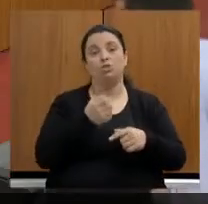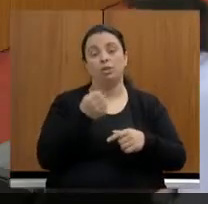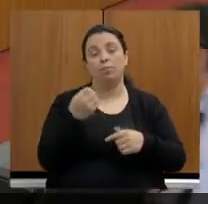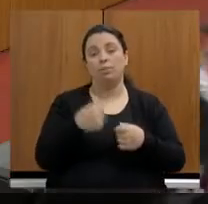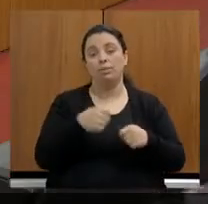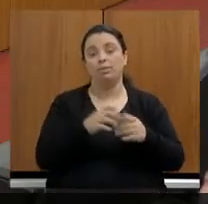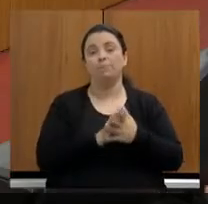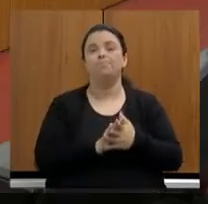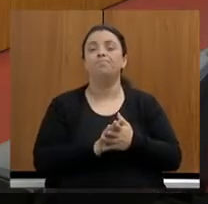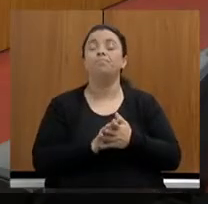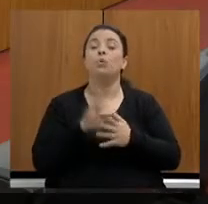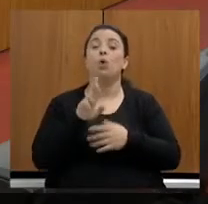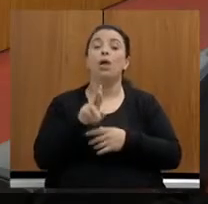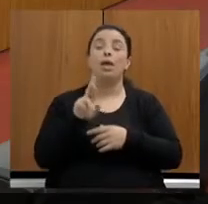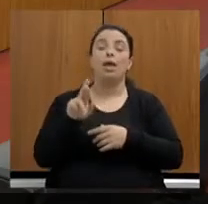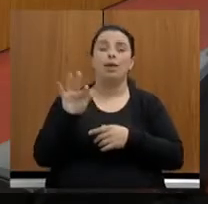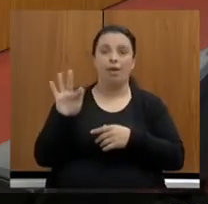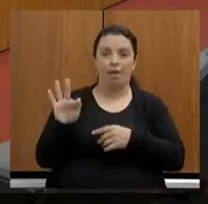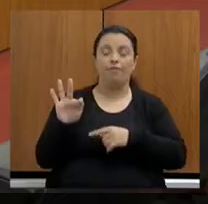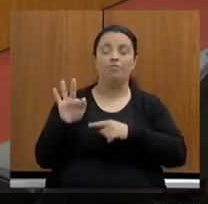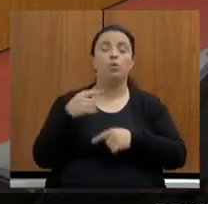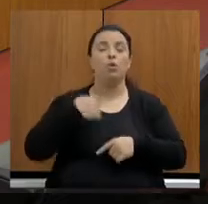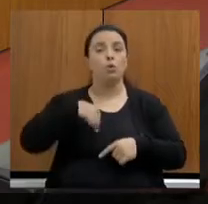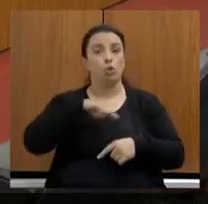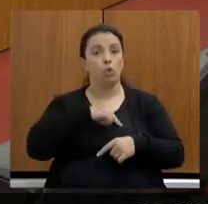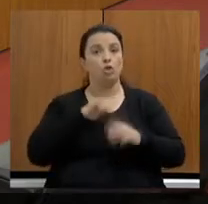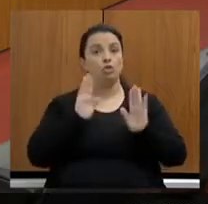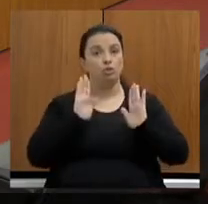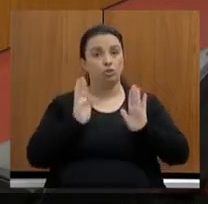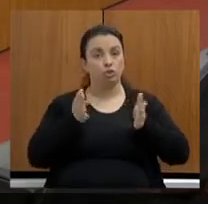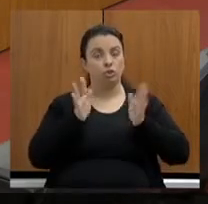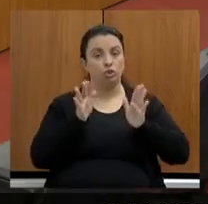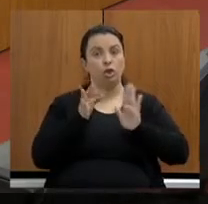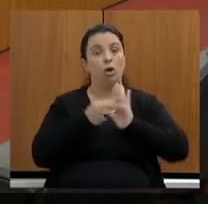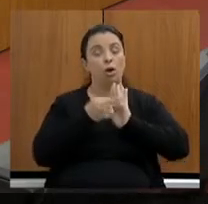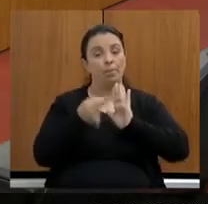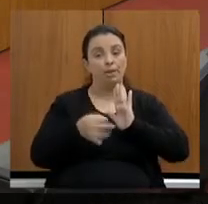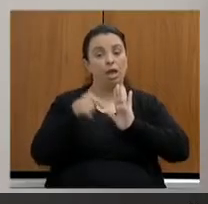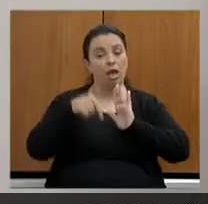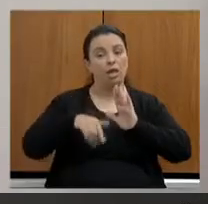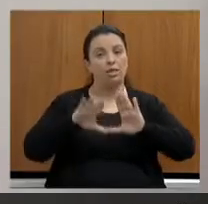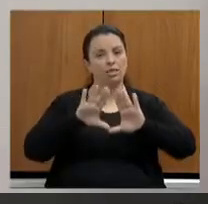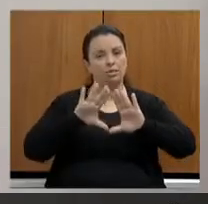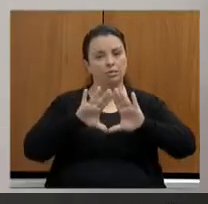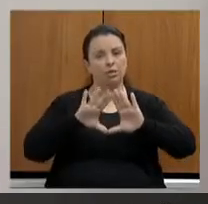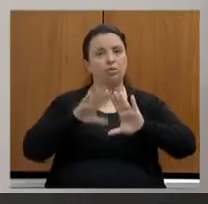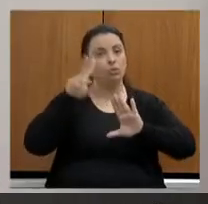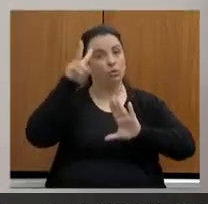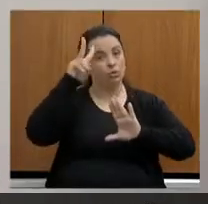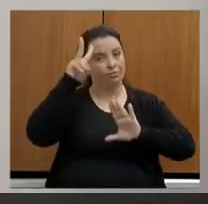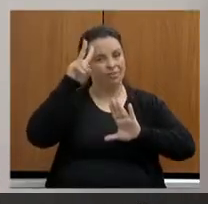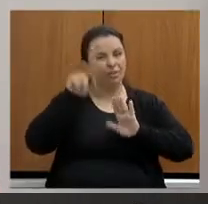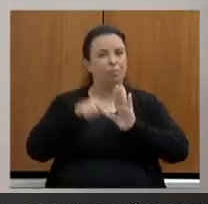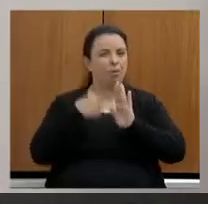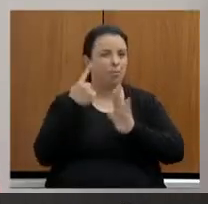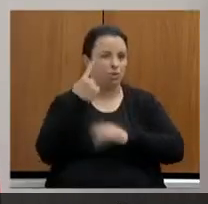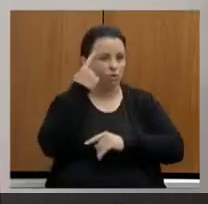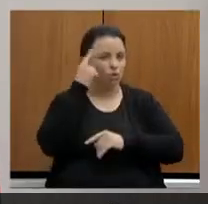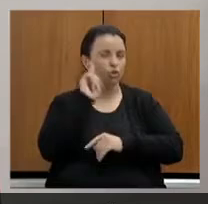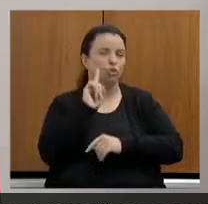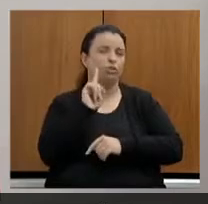fiscal nós já sugerimos durante as atividades aqui da segunda-feira do primeiro dia da Assembleia